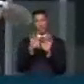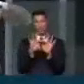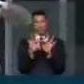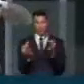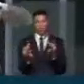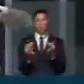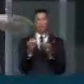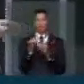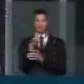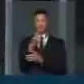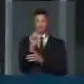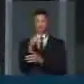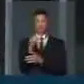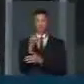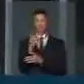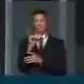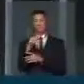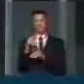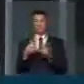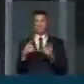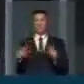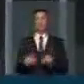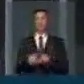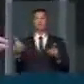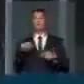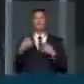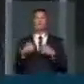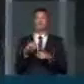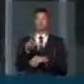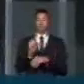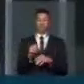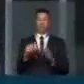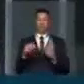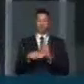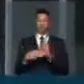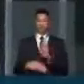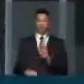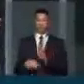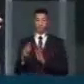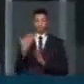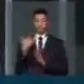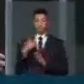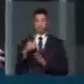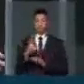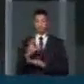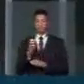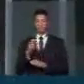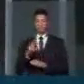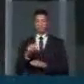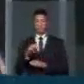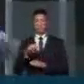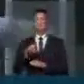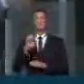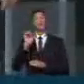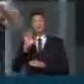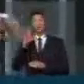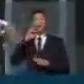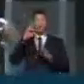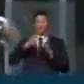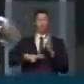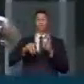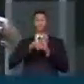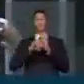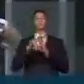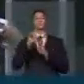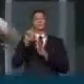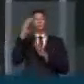simplicidade gramatical. Não é preciso buscar métodos rebuscados de hermenêutica, nada disso, é só ler a lei e vai